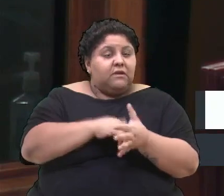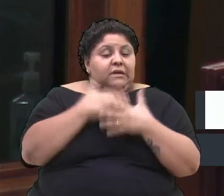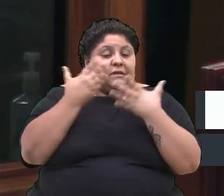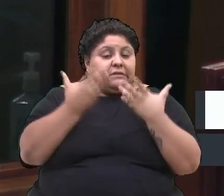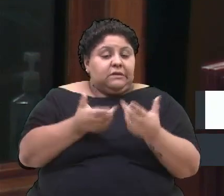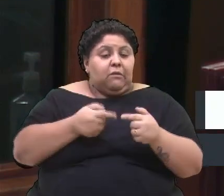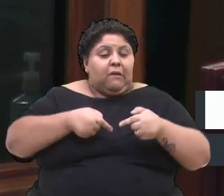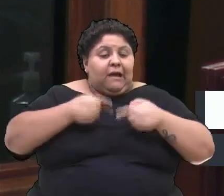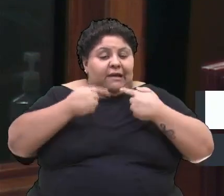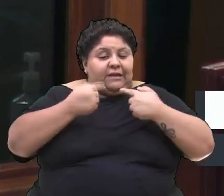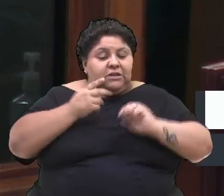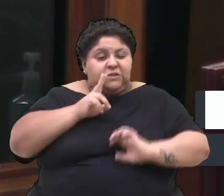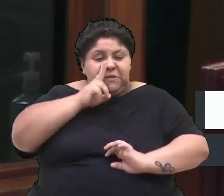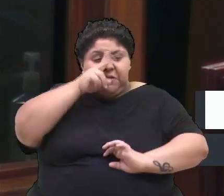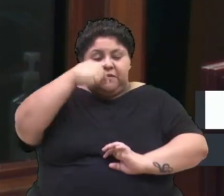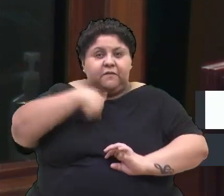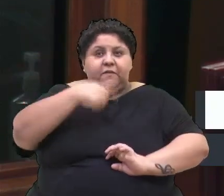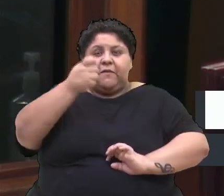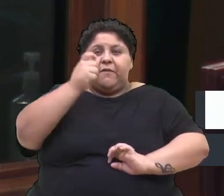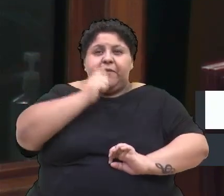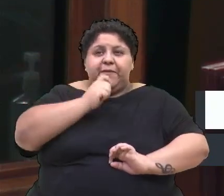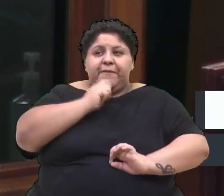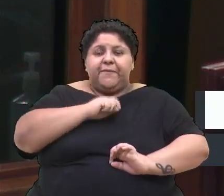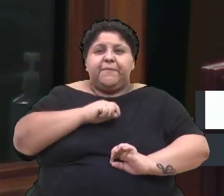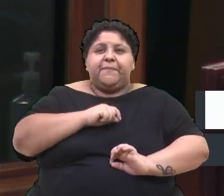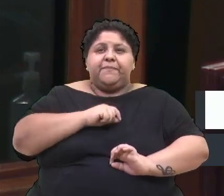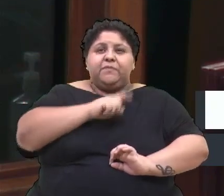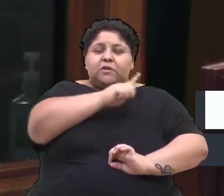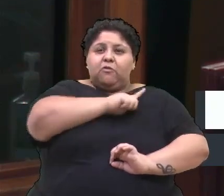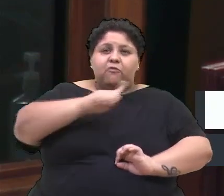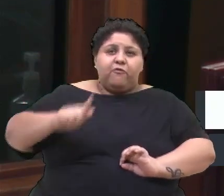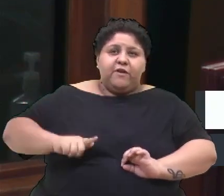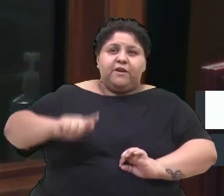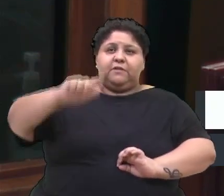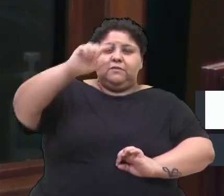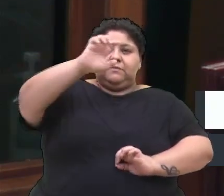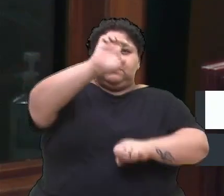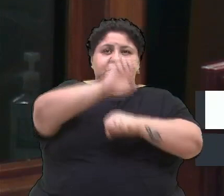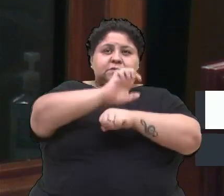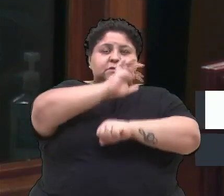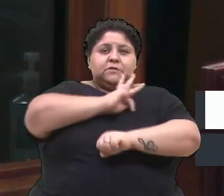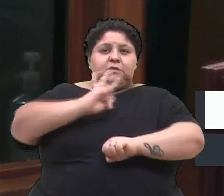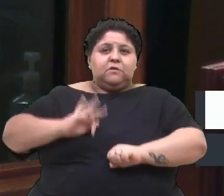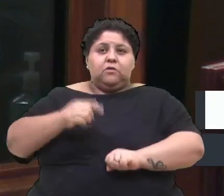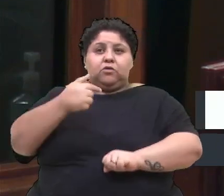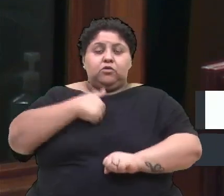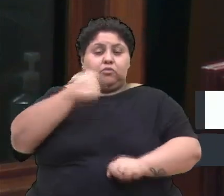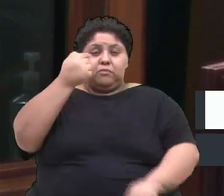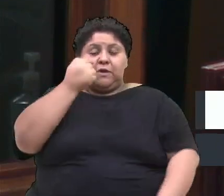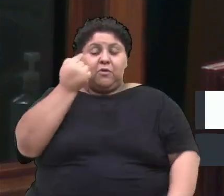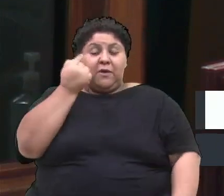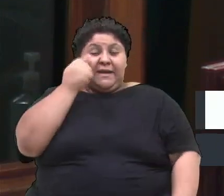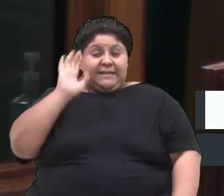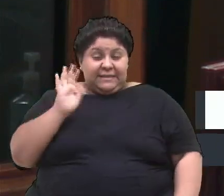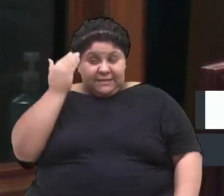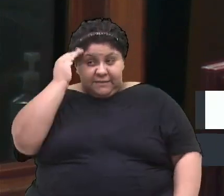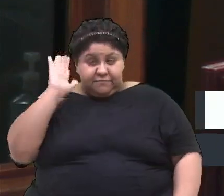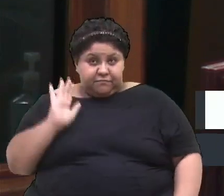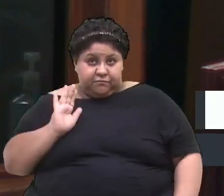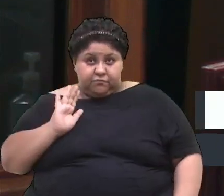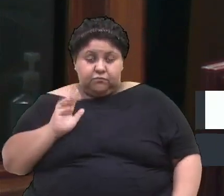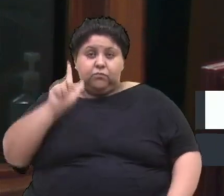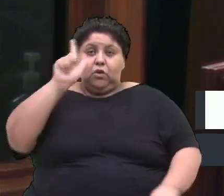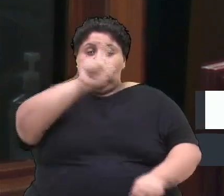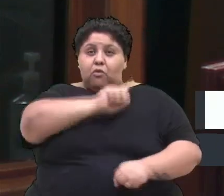faço, tanto ao governo estadual e federal, porque, no meu ponto de vista, o governo estadual deveria contribuir com os